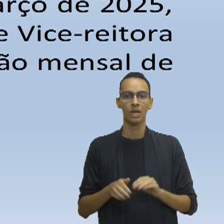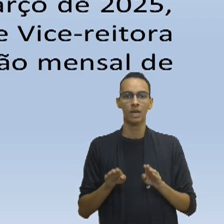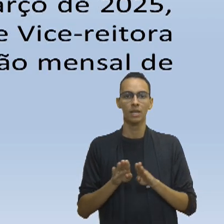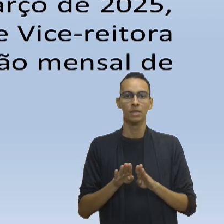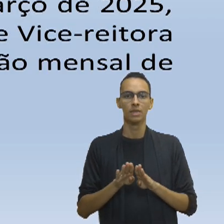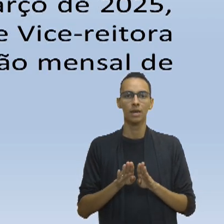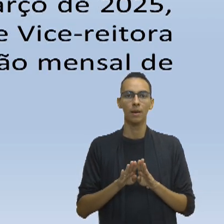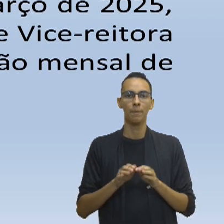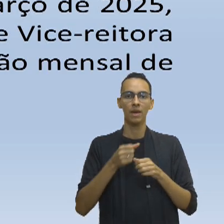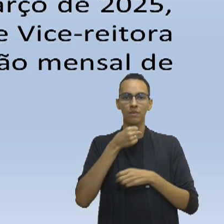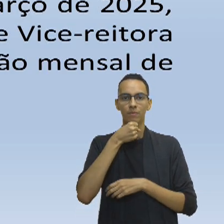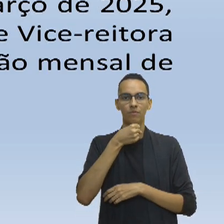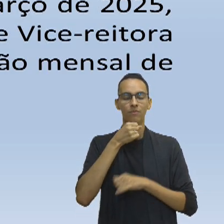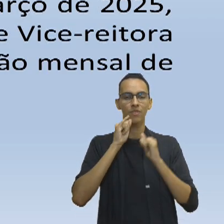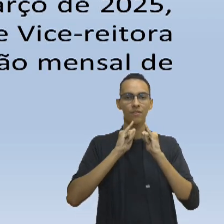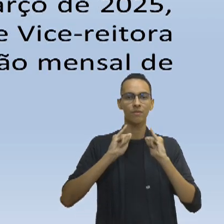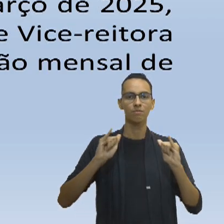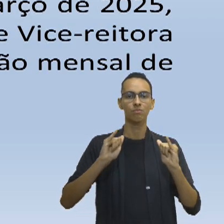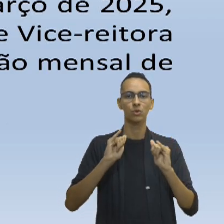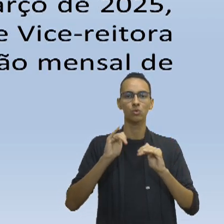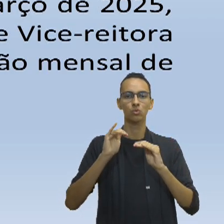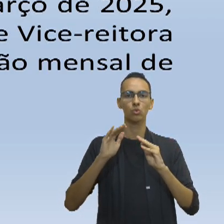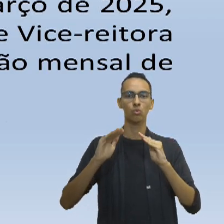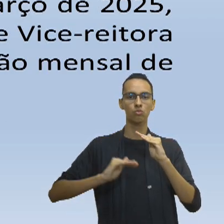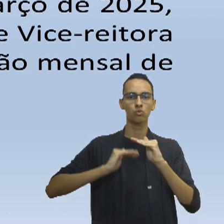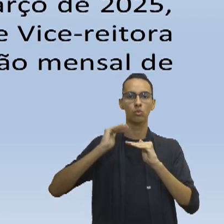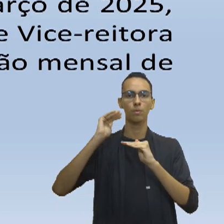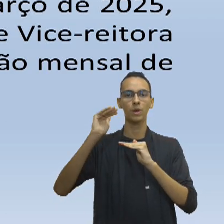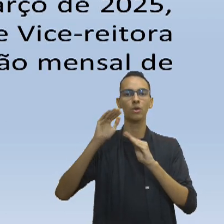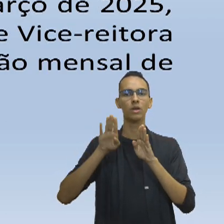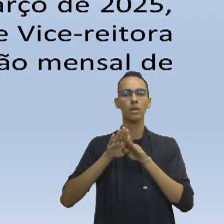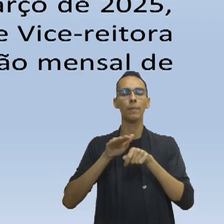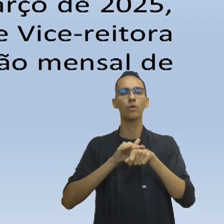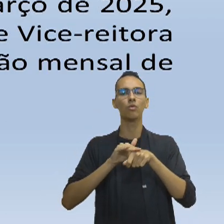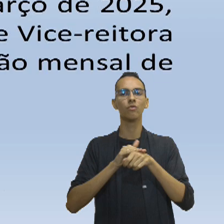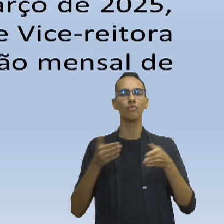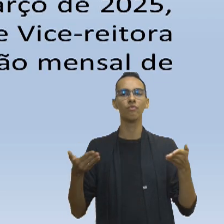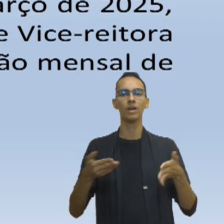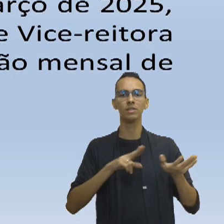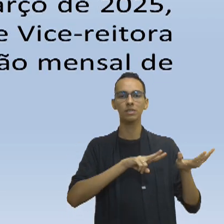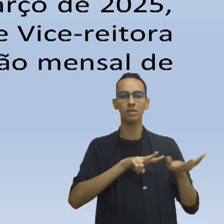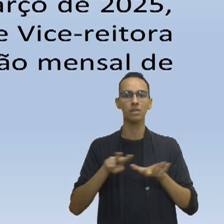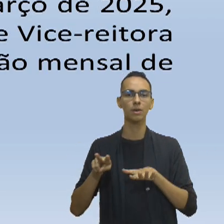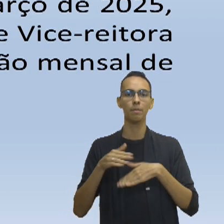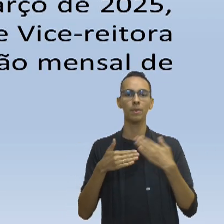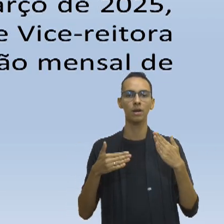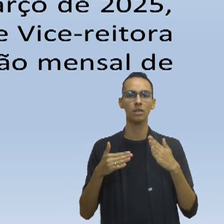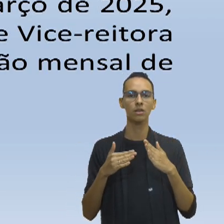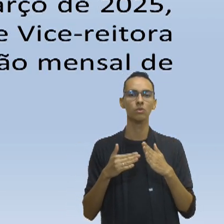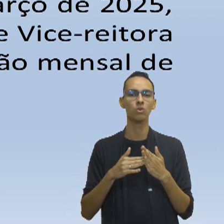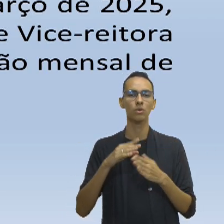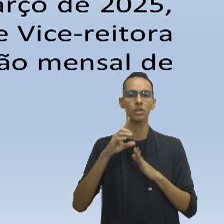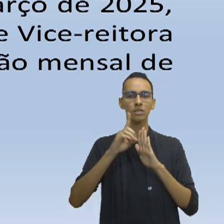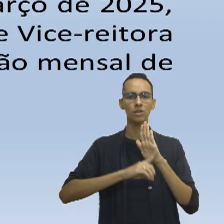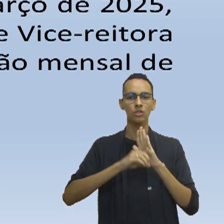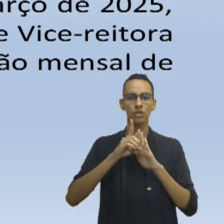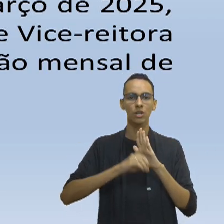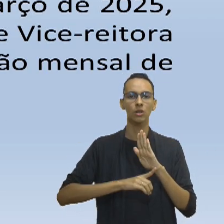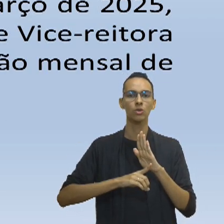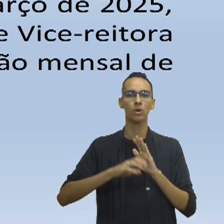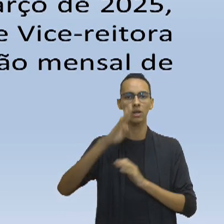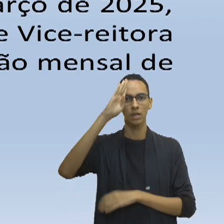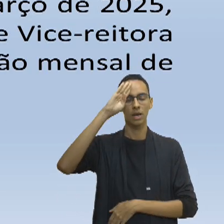pronunciamentos nos conselhos superiores e conversas, inclusive nessa semana, com todas as diretorias acadêmicas e administrativas da